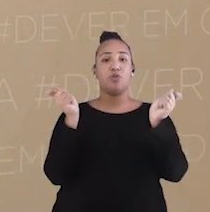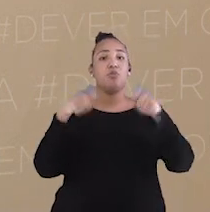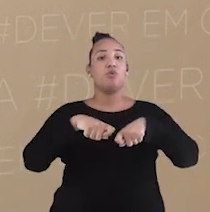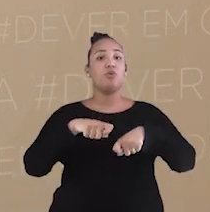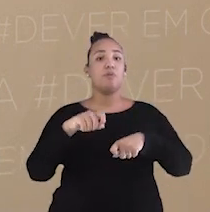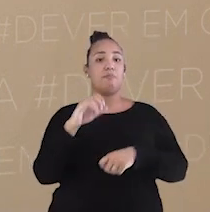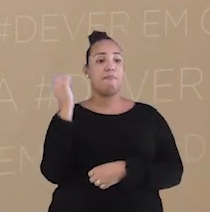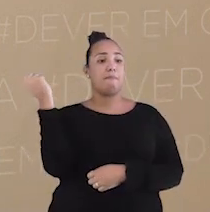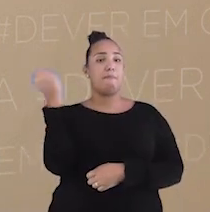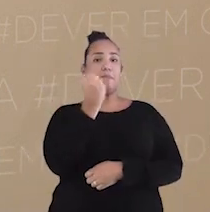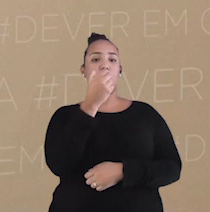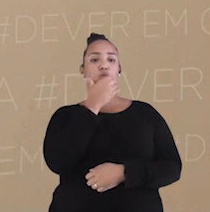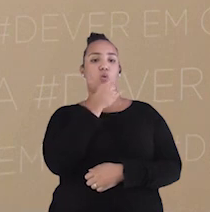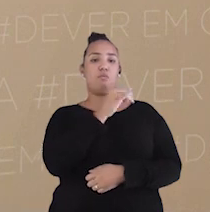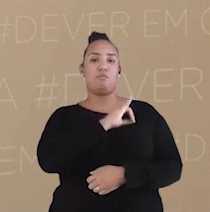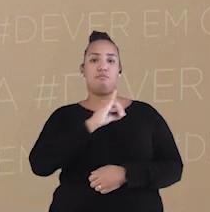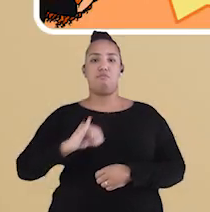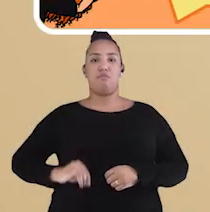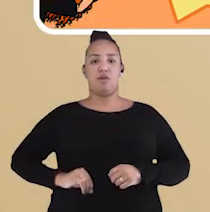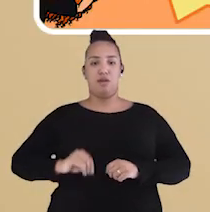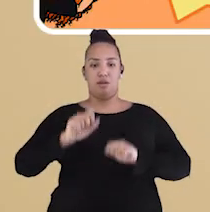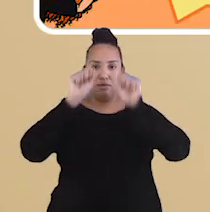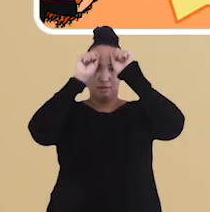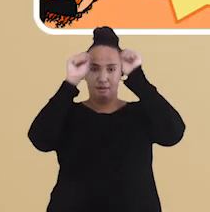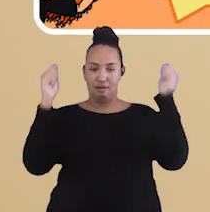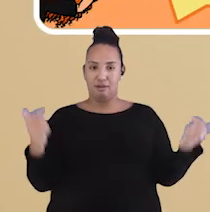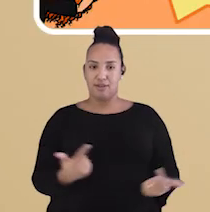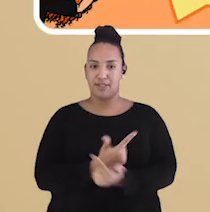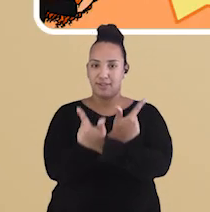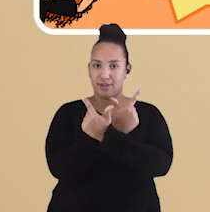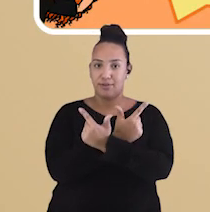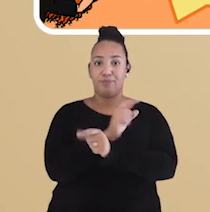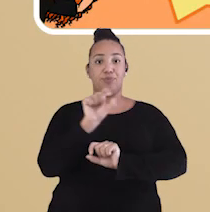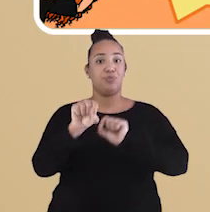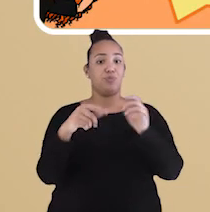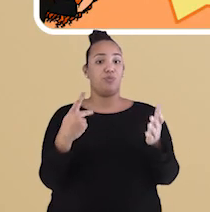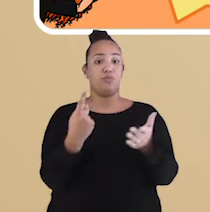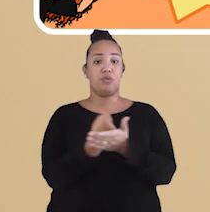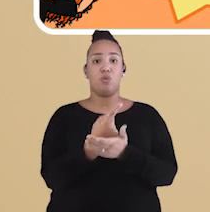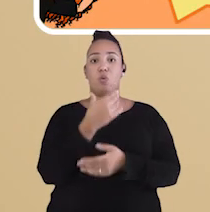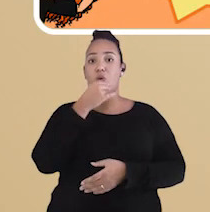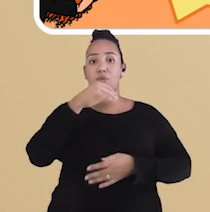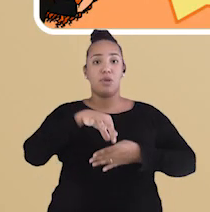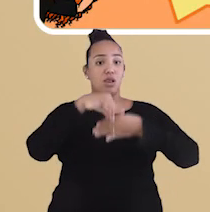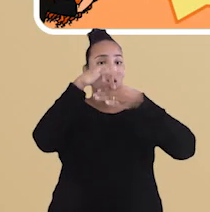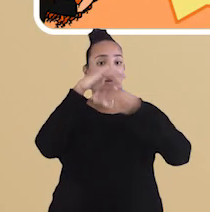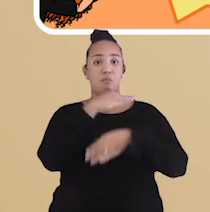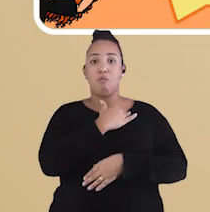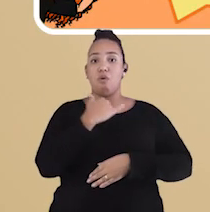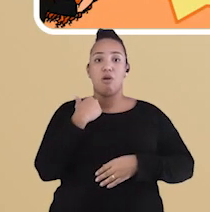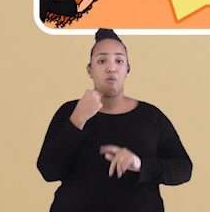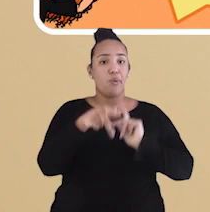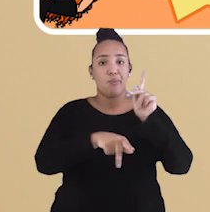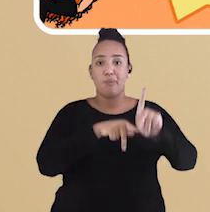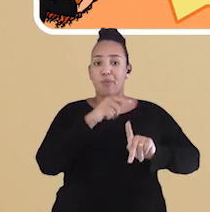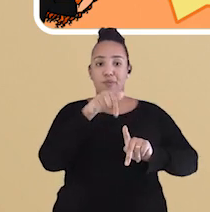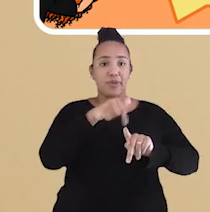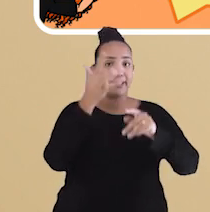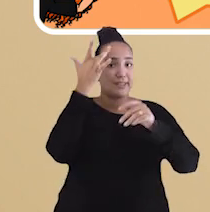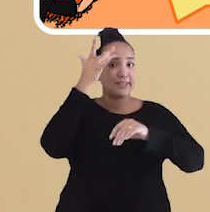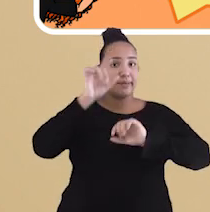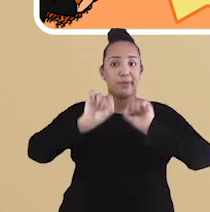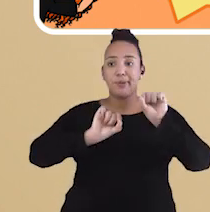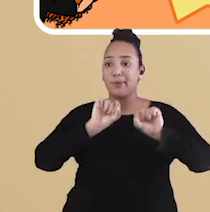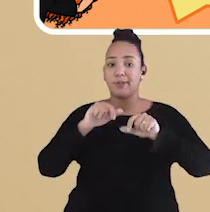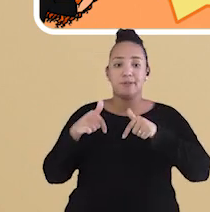matou Montezuma, o imperador asteca. Com a morte do líder, os astecas ficaram perdidos, sem saber o que fazer. E